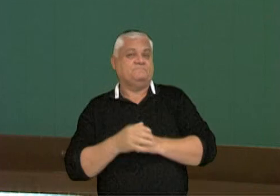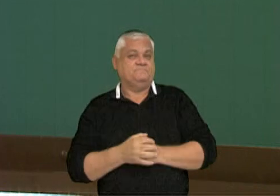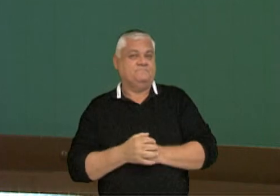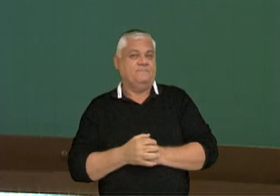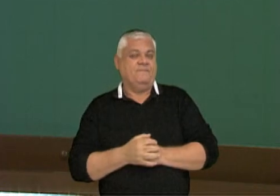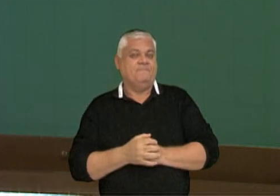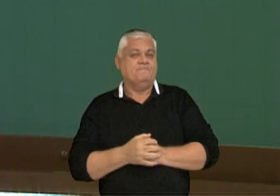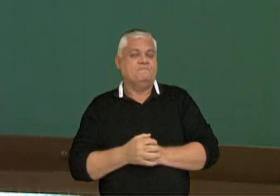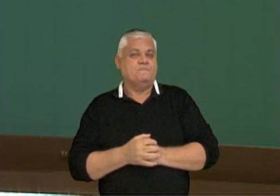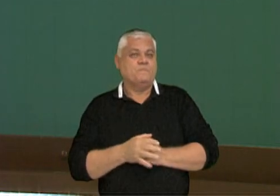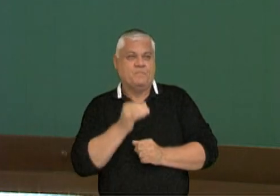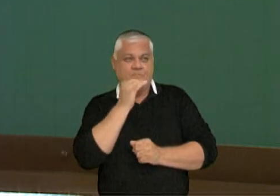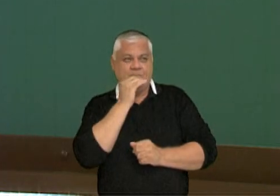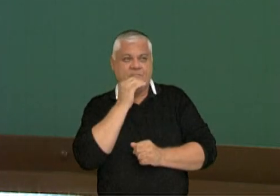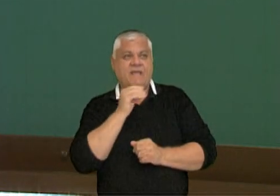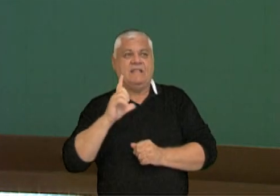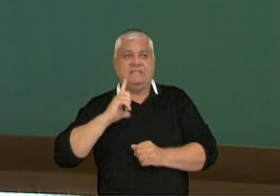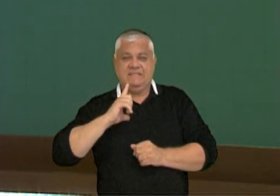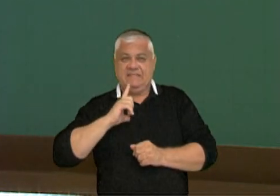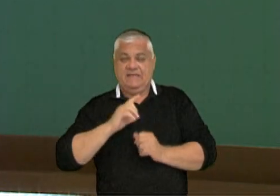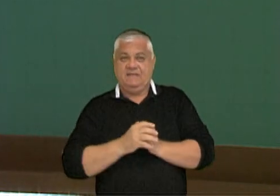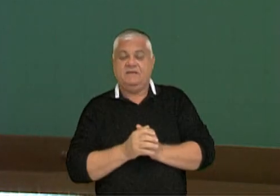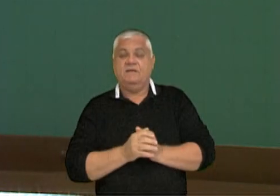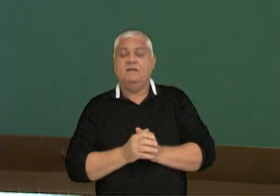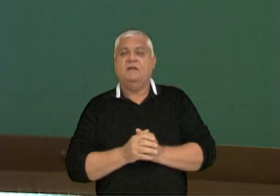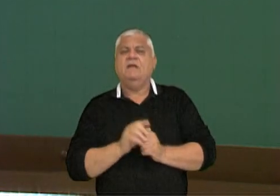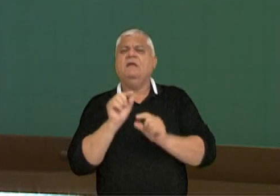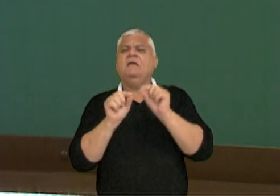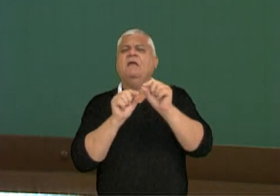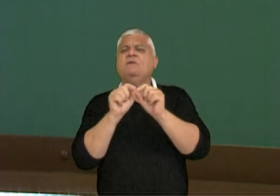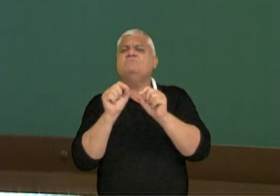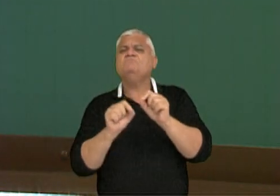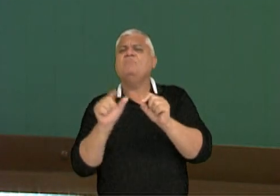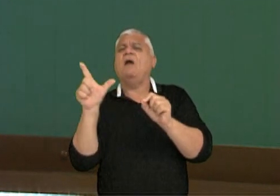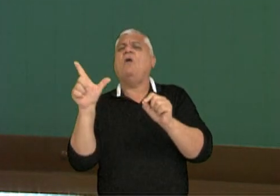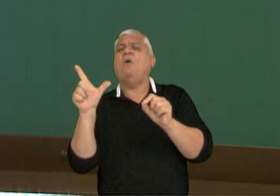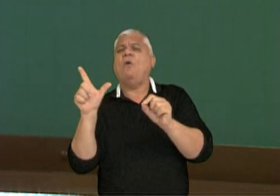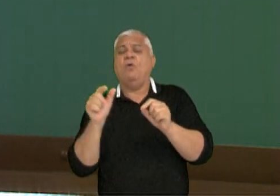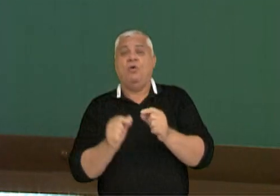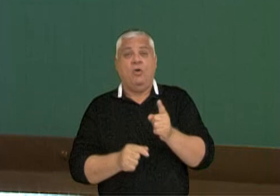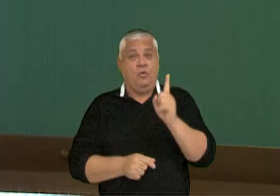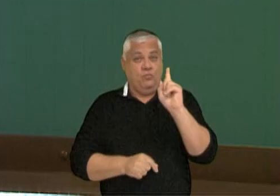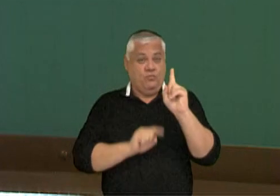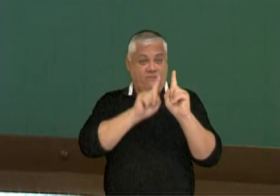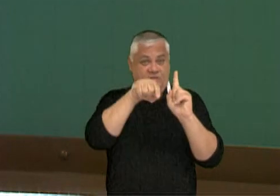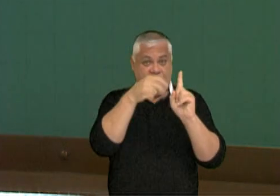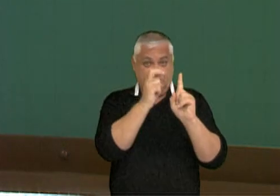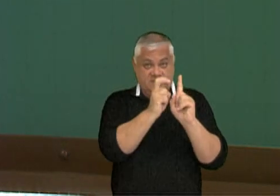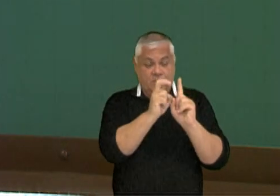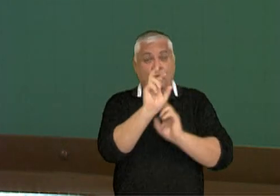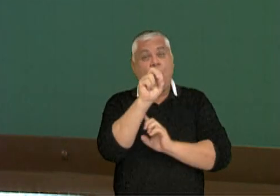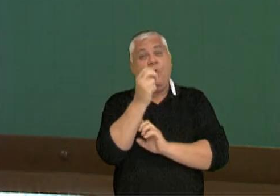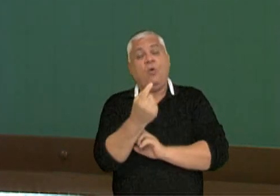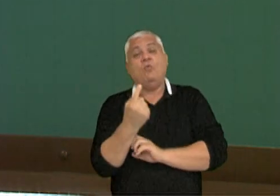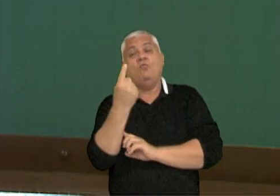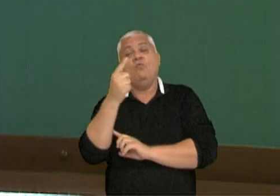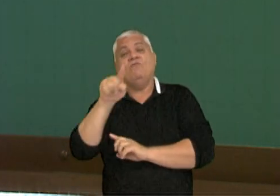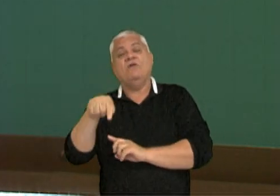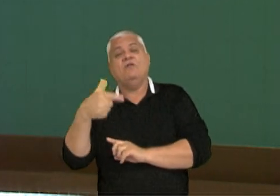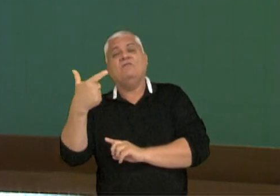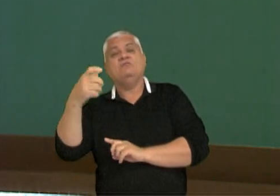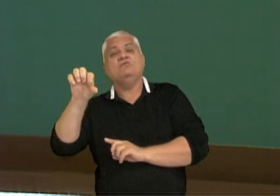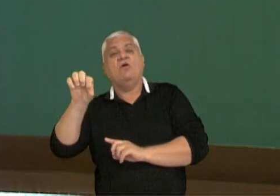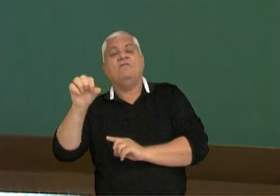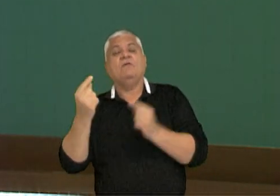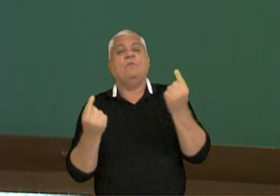1. No praticando 1, ele fala quem é maior, 1,5 ou